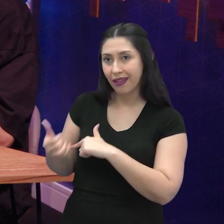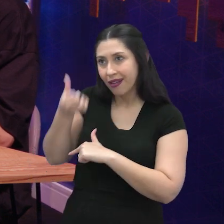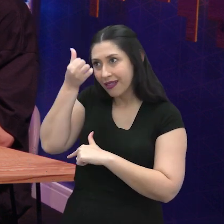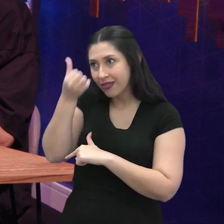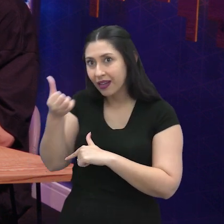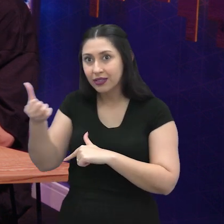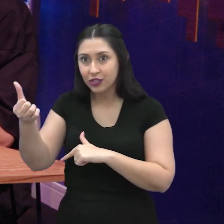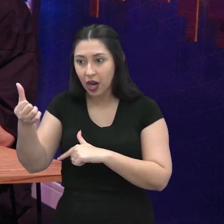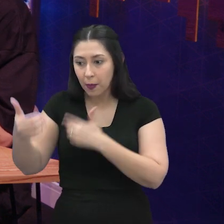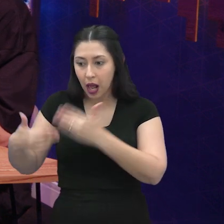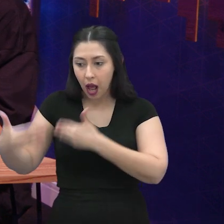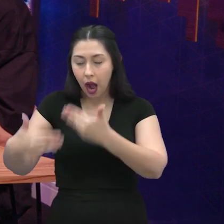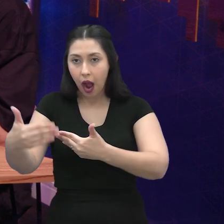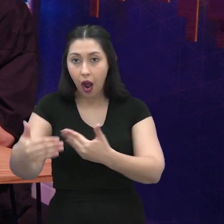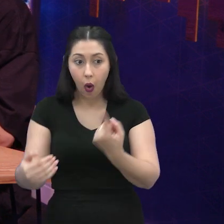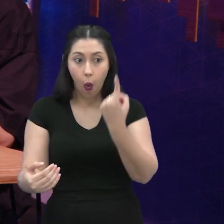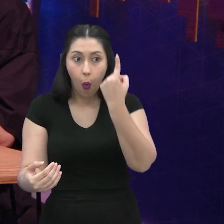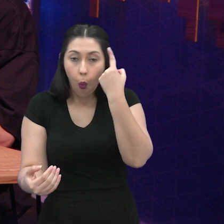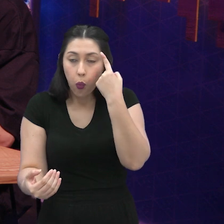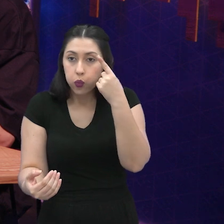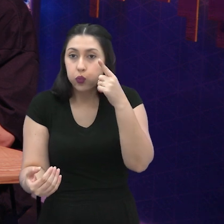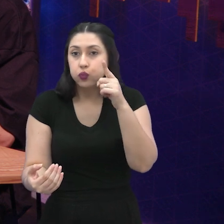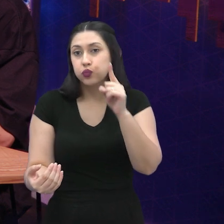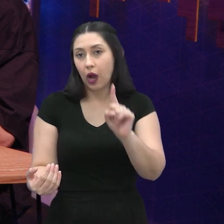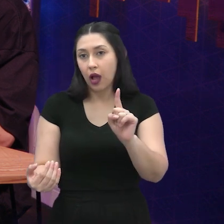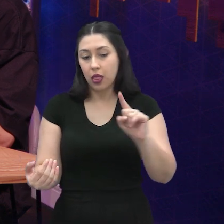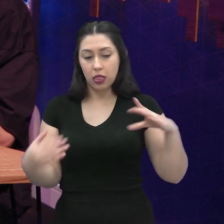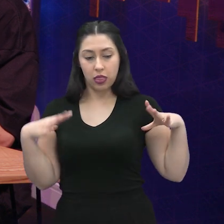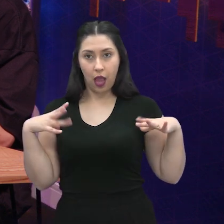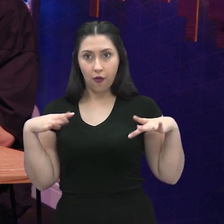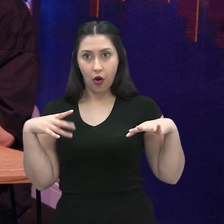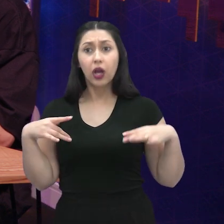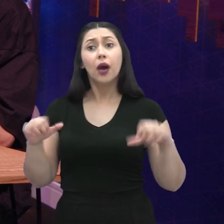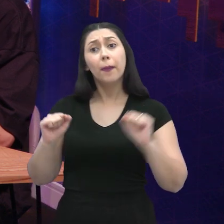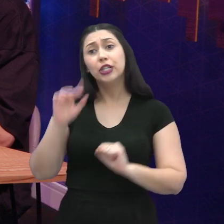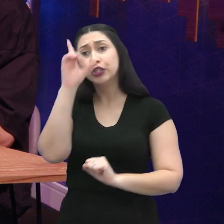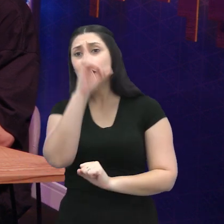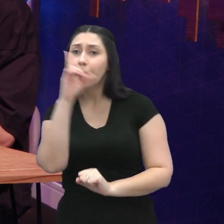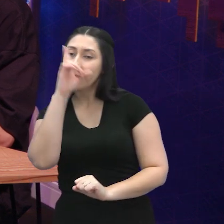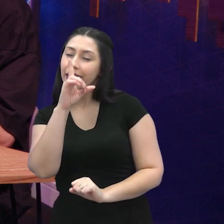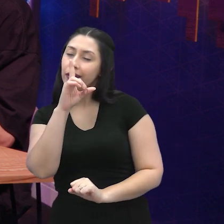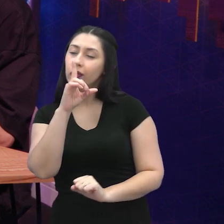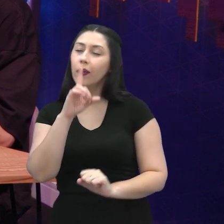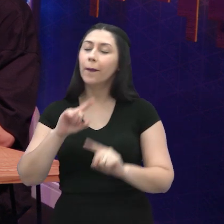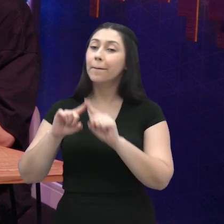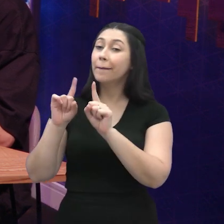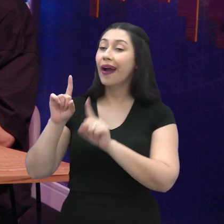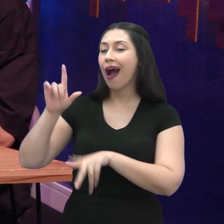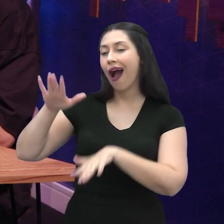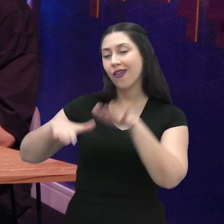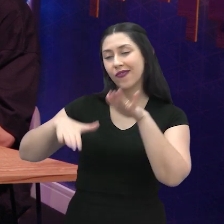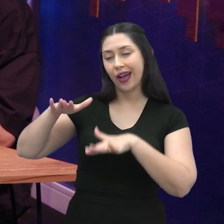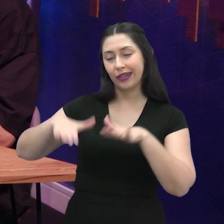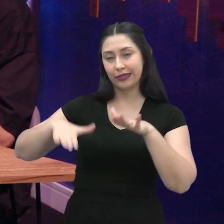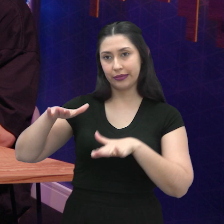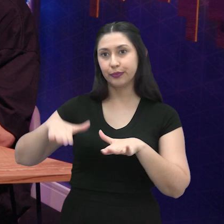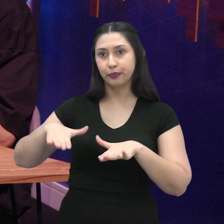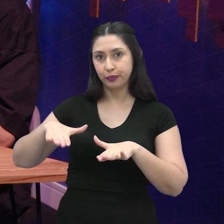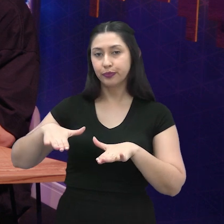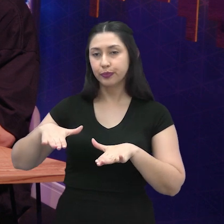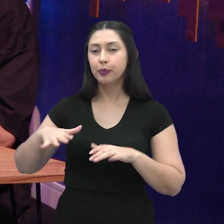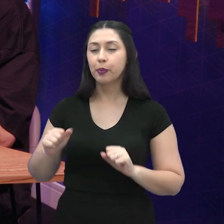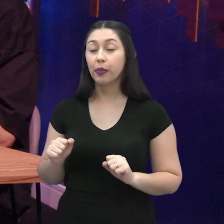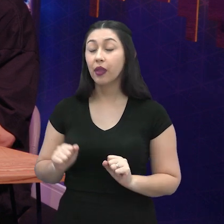de folga após 6 dias consecutivos de trabalho. O dia de folga pode coincidir com domingos e feriados, dependendo da programação da